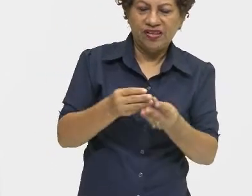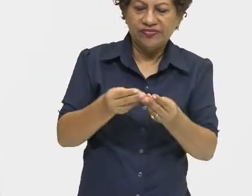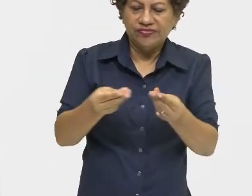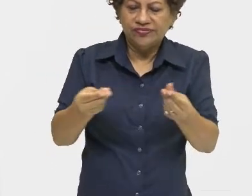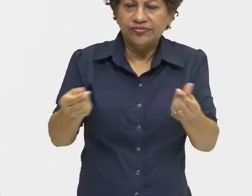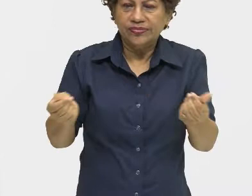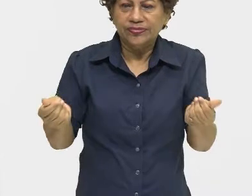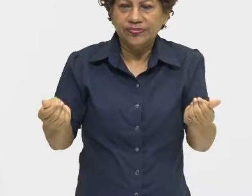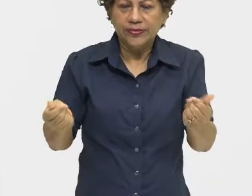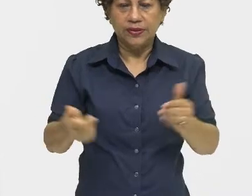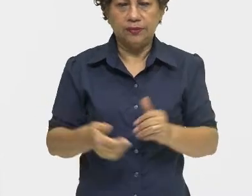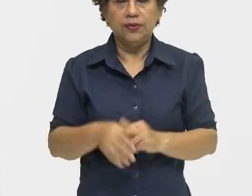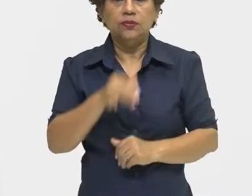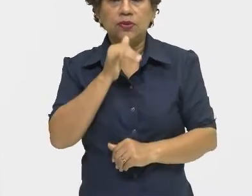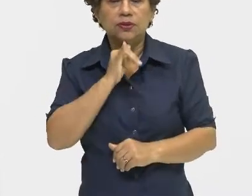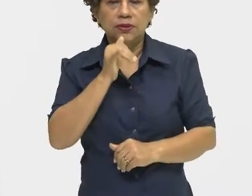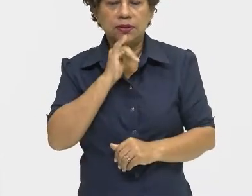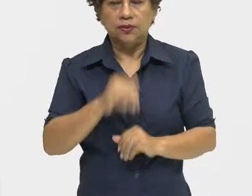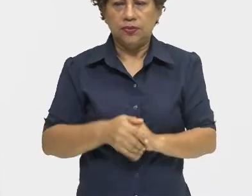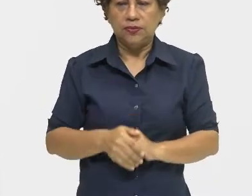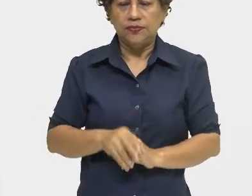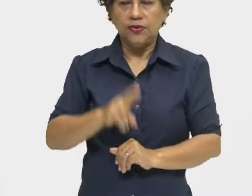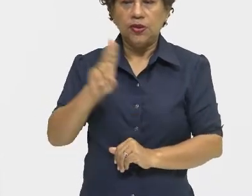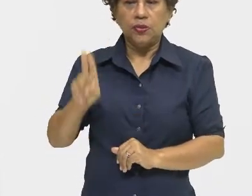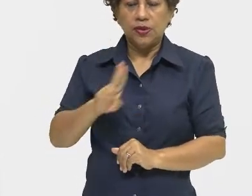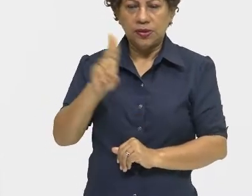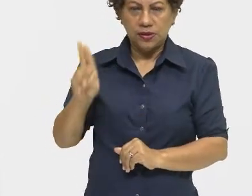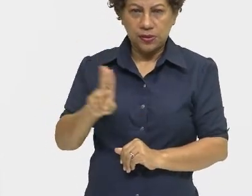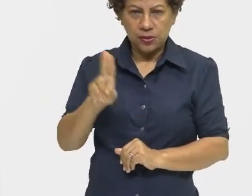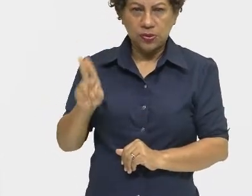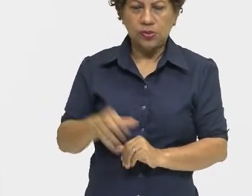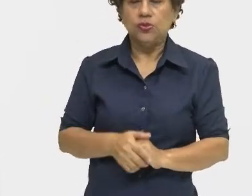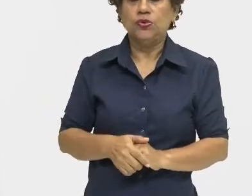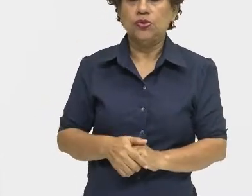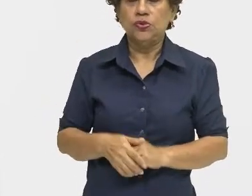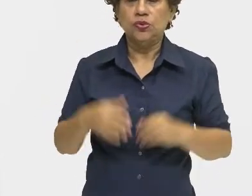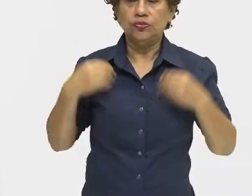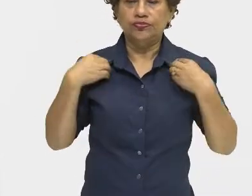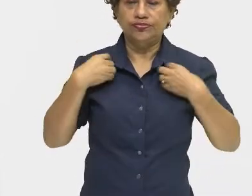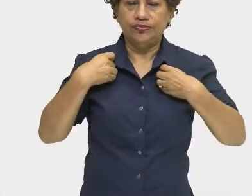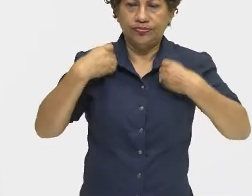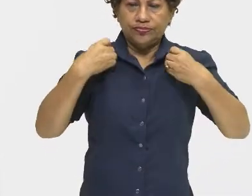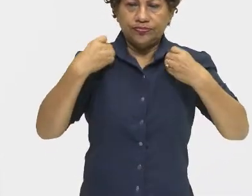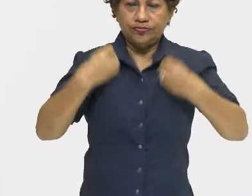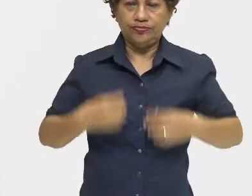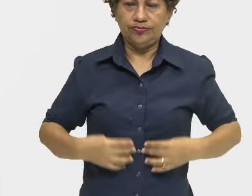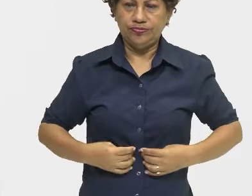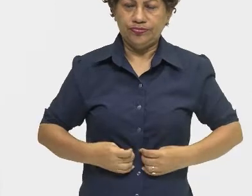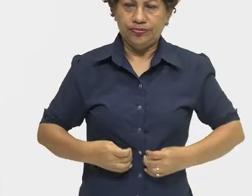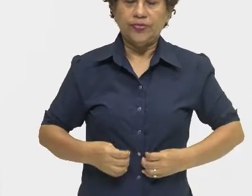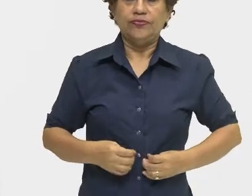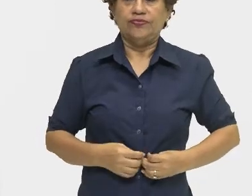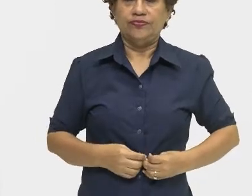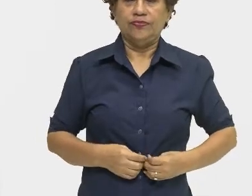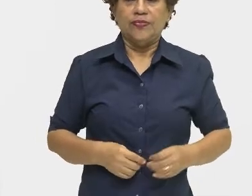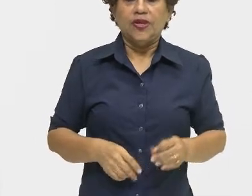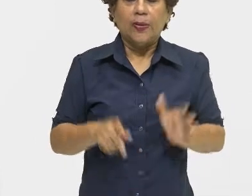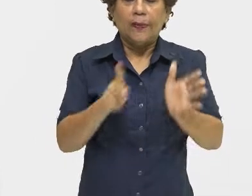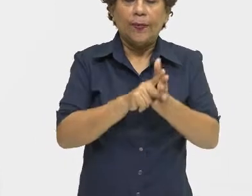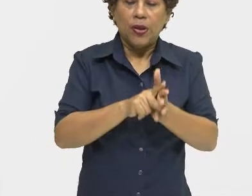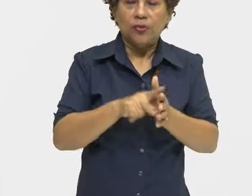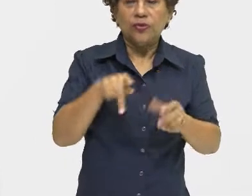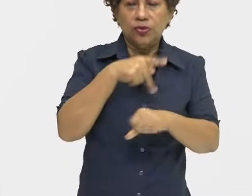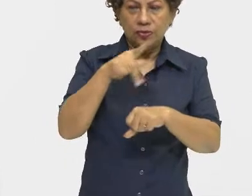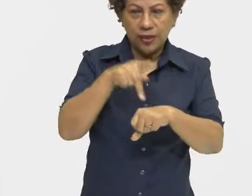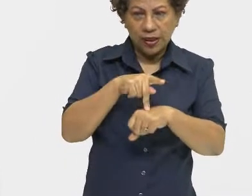genuíno. Um exemplo disso é o uso de acessórios ou vestimentas de origem africana,